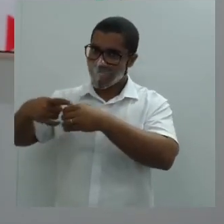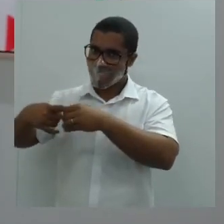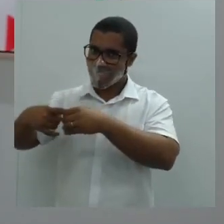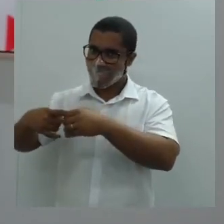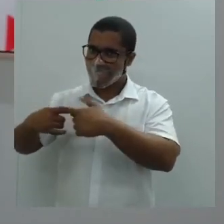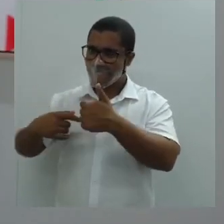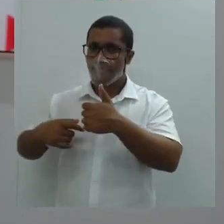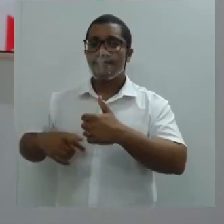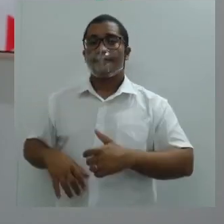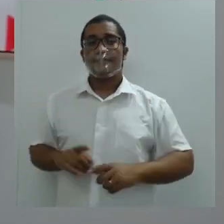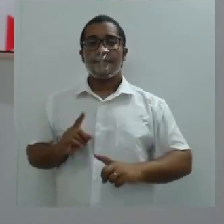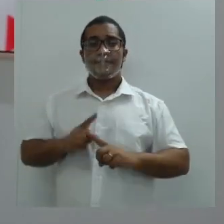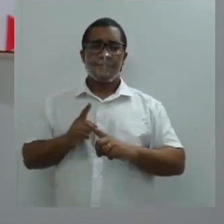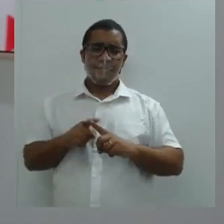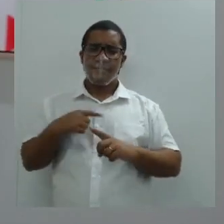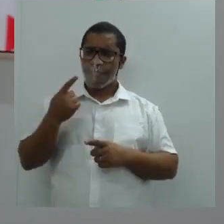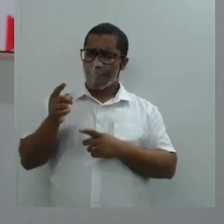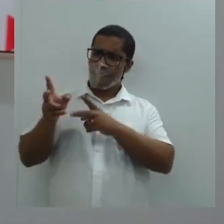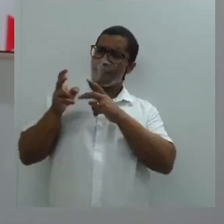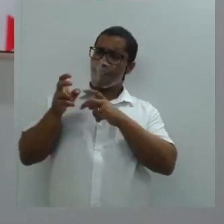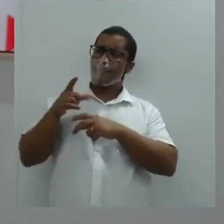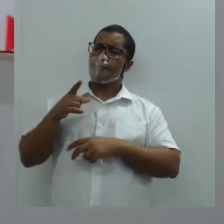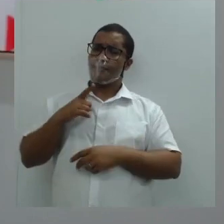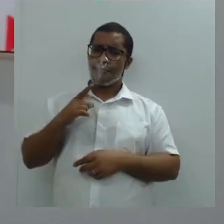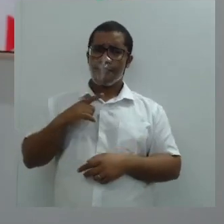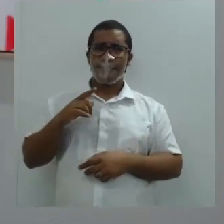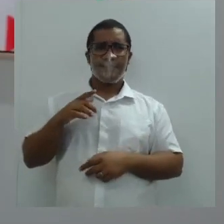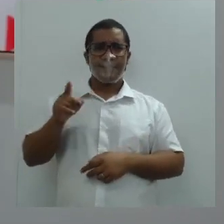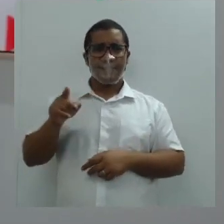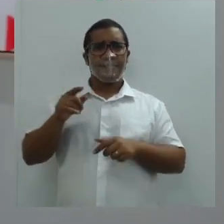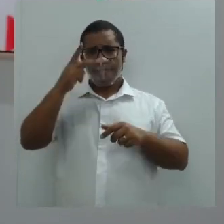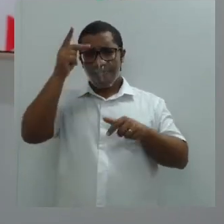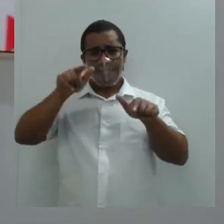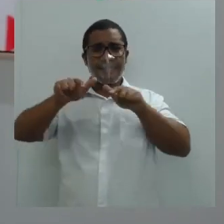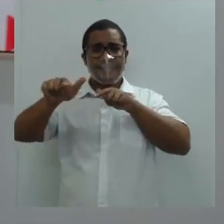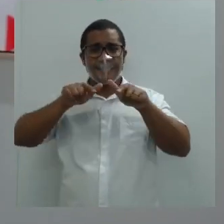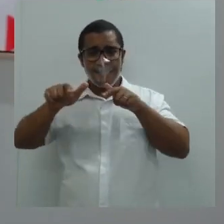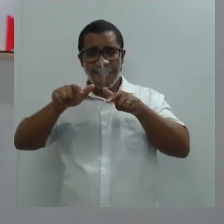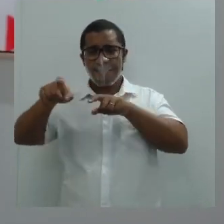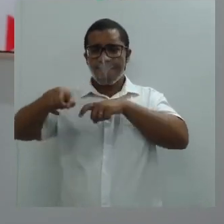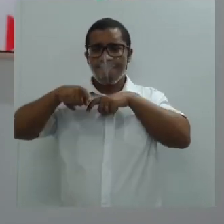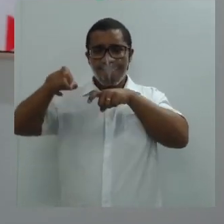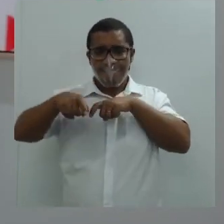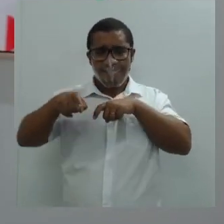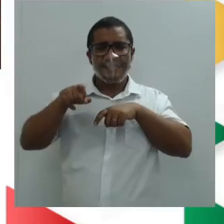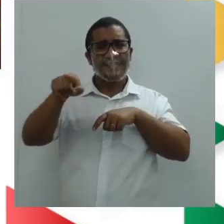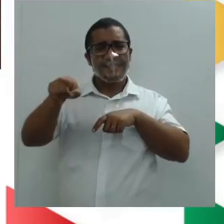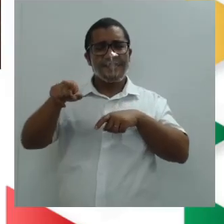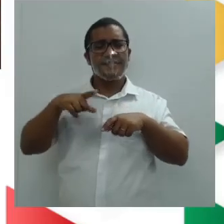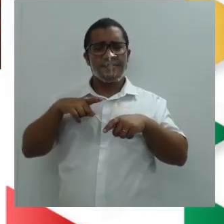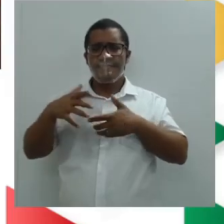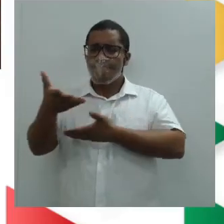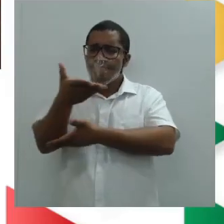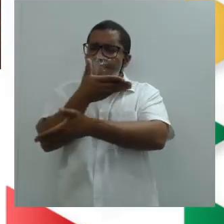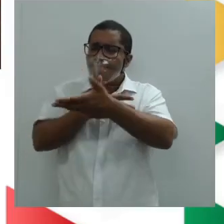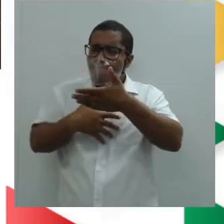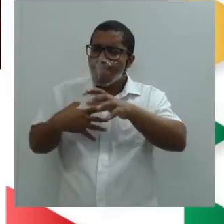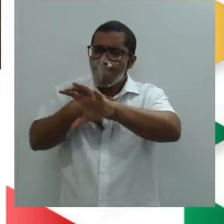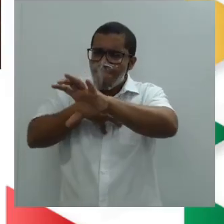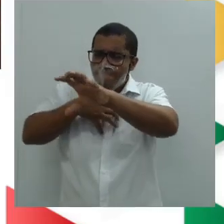Porque realmente é comum a gente ver entre os trabalhadores rurais essa interação, né? Eles são